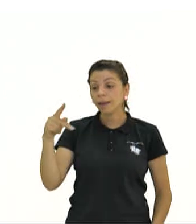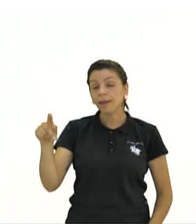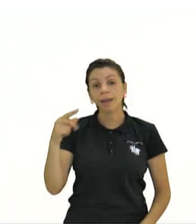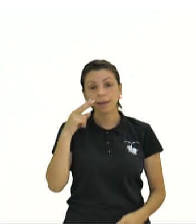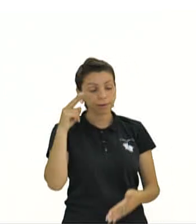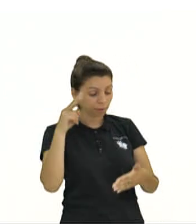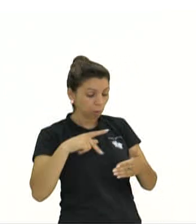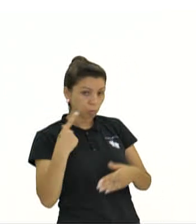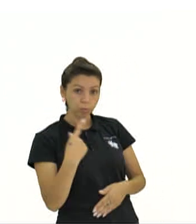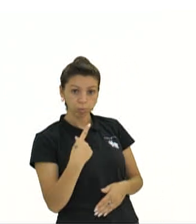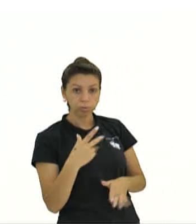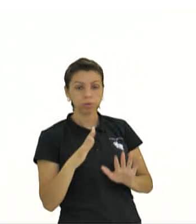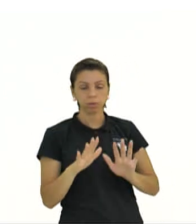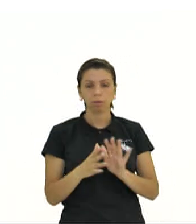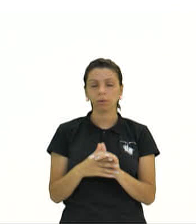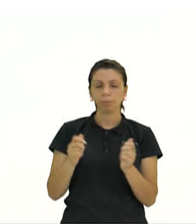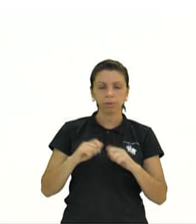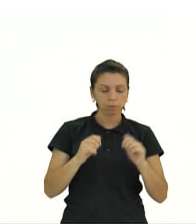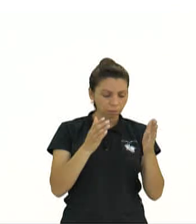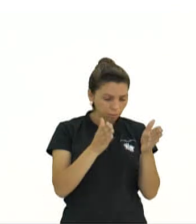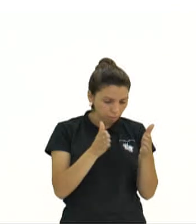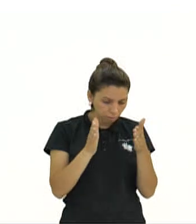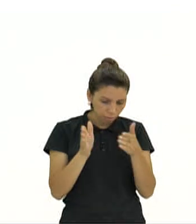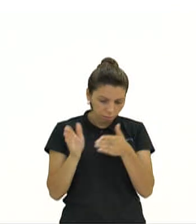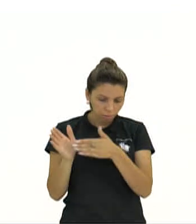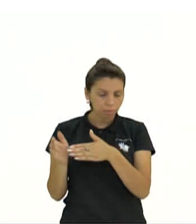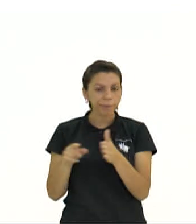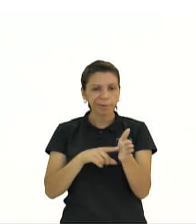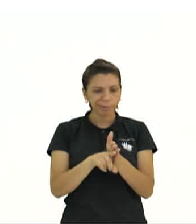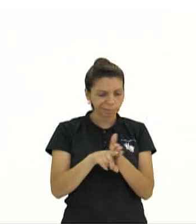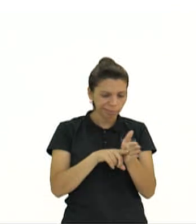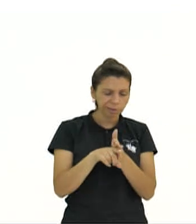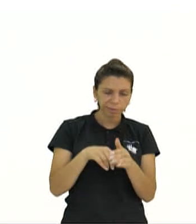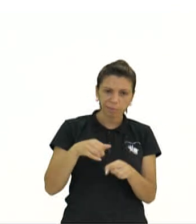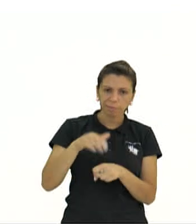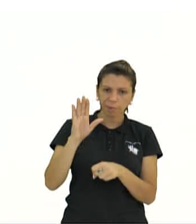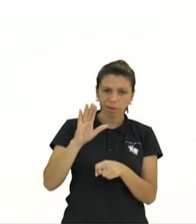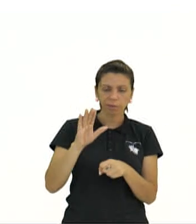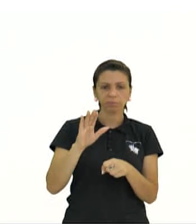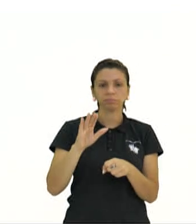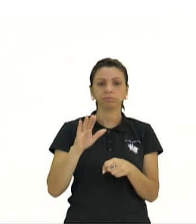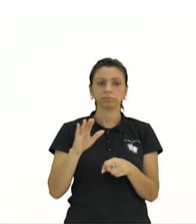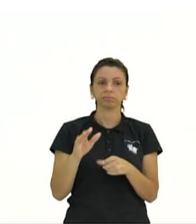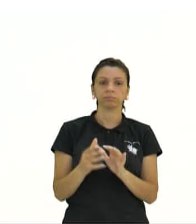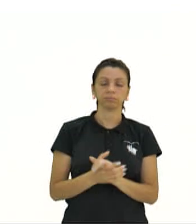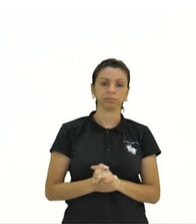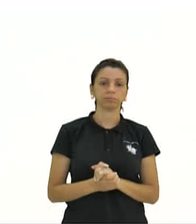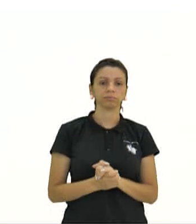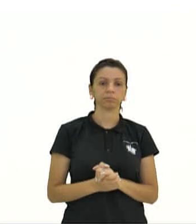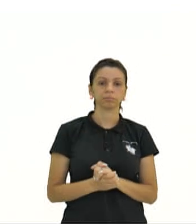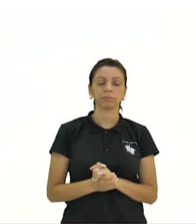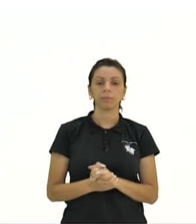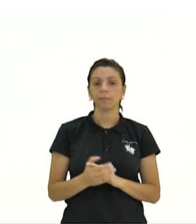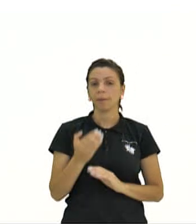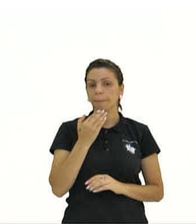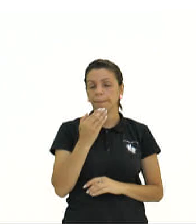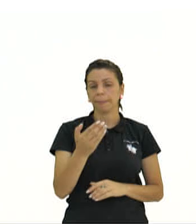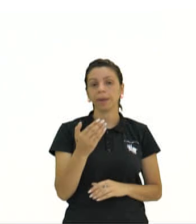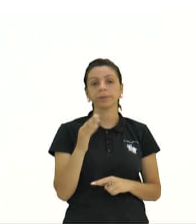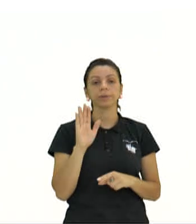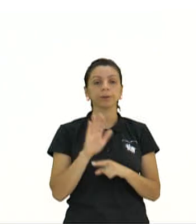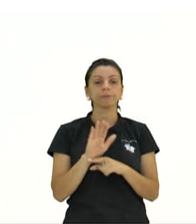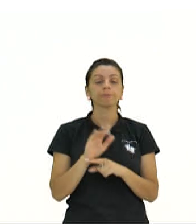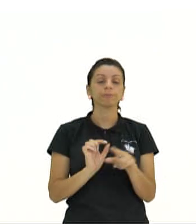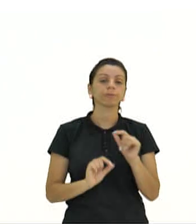estão em sequência, né? Eu pesquisei mais de uma fonte, enfim. Peça ajuda ao professor